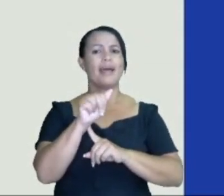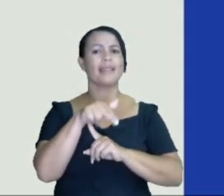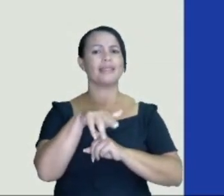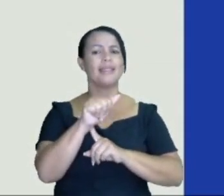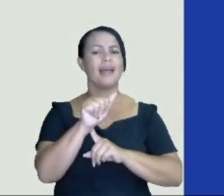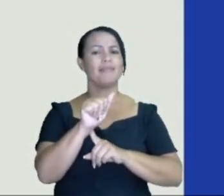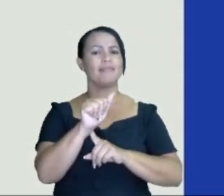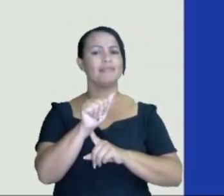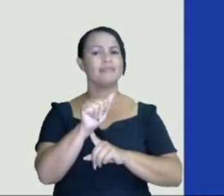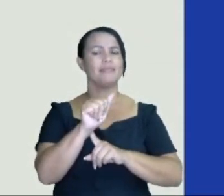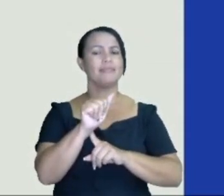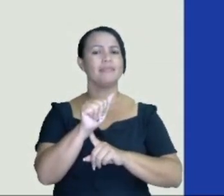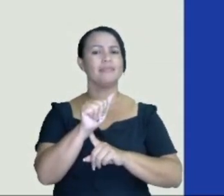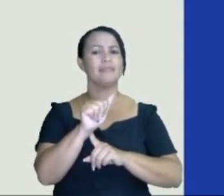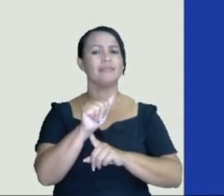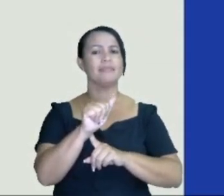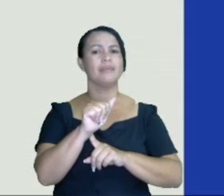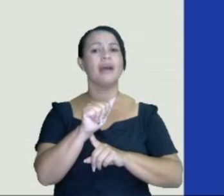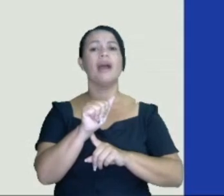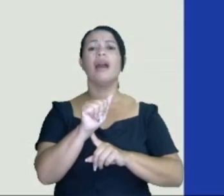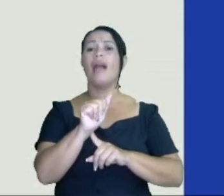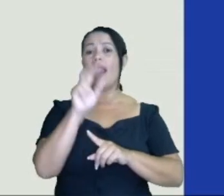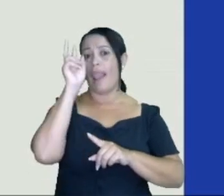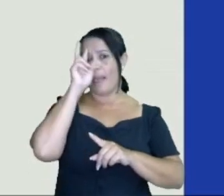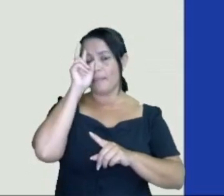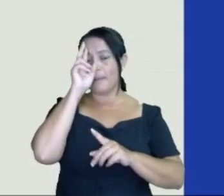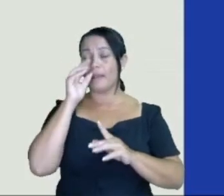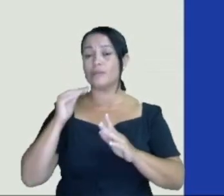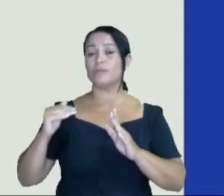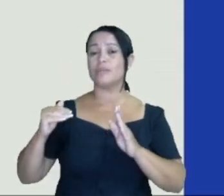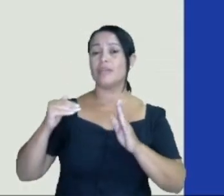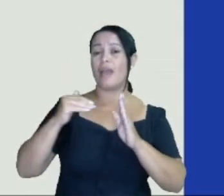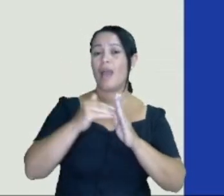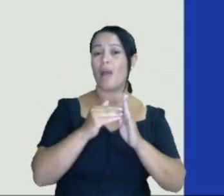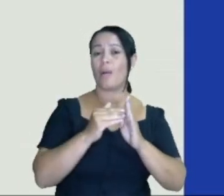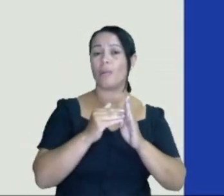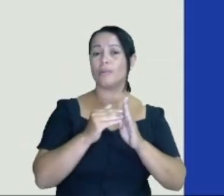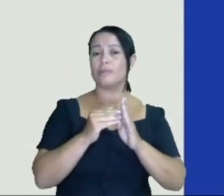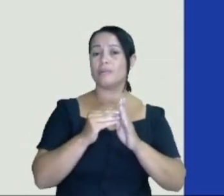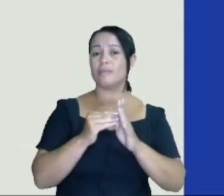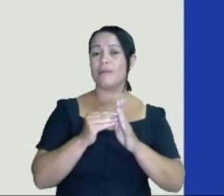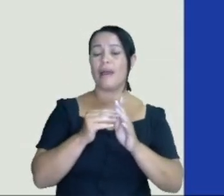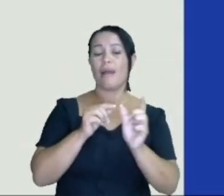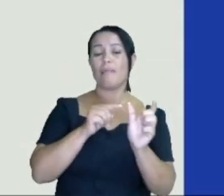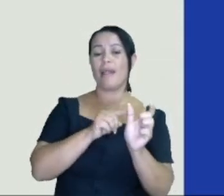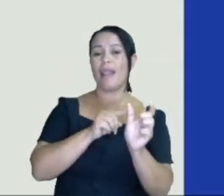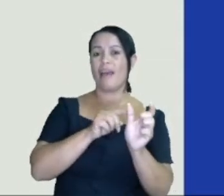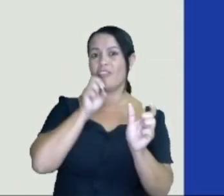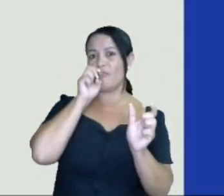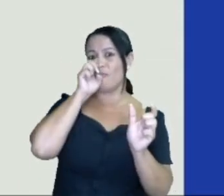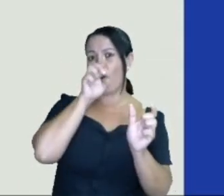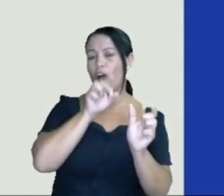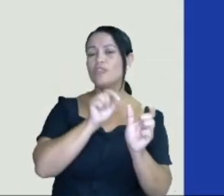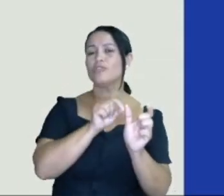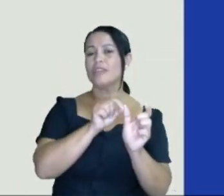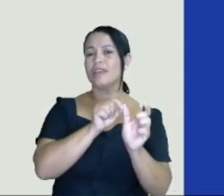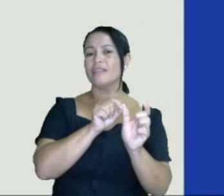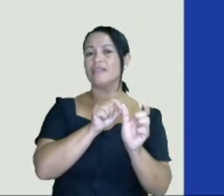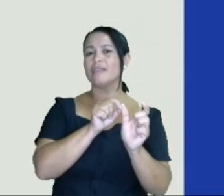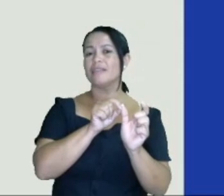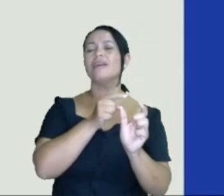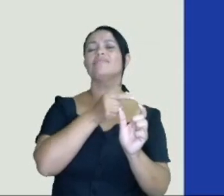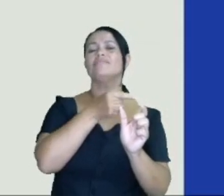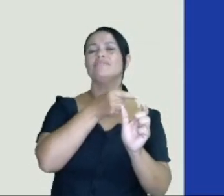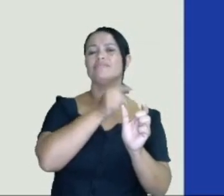Paraná. Lembrando que as oxítonas, a última palavrinha, a mais forte, Paraná. Acentua,